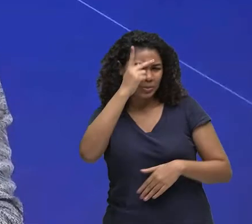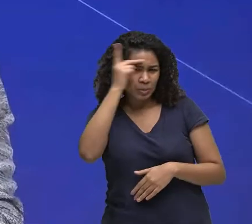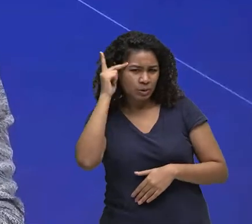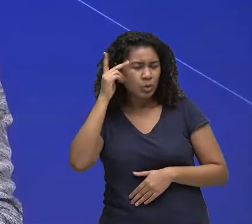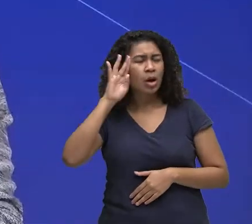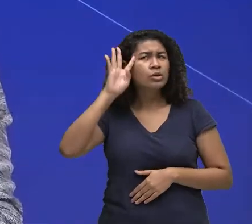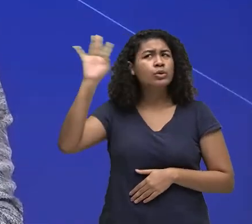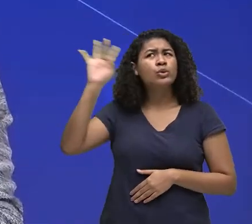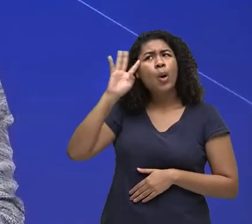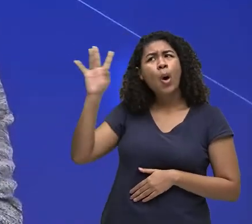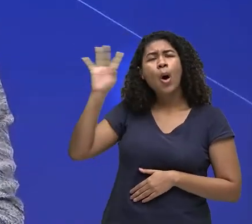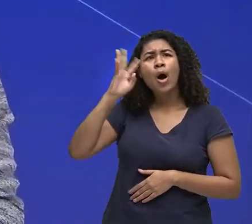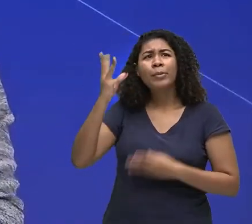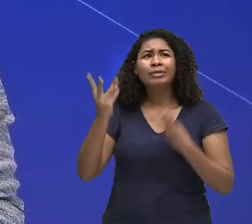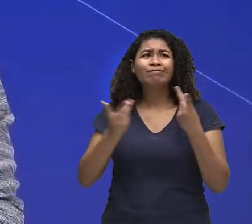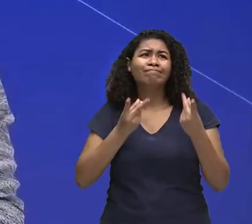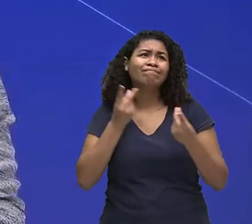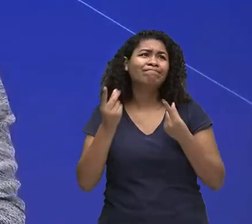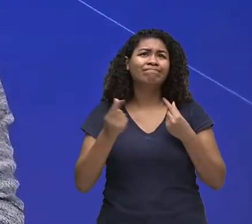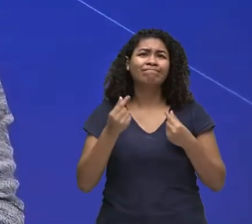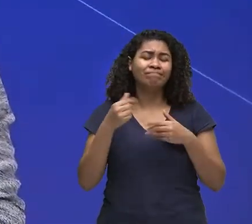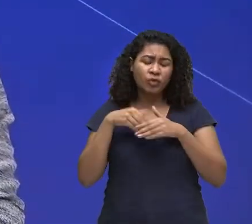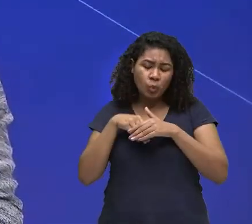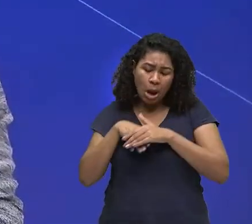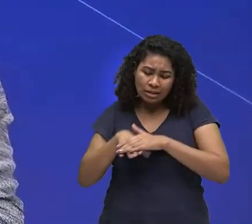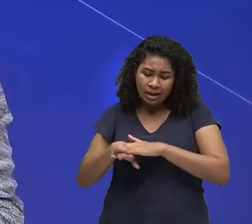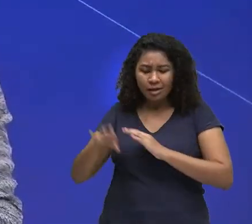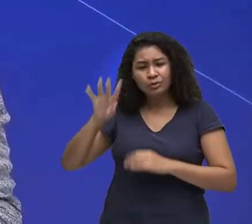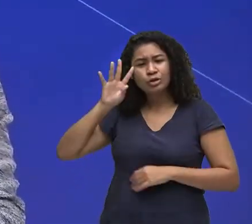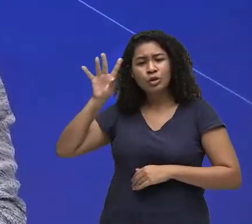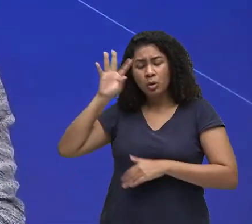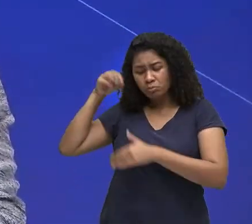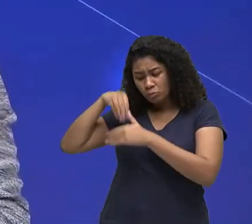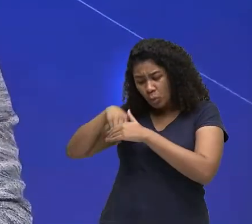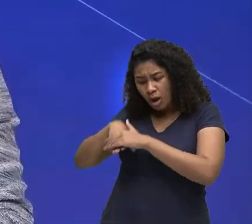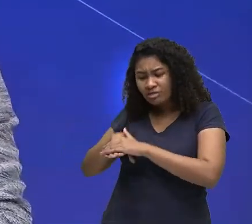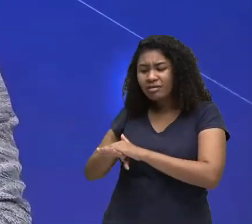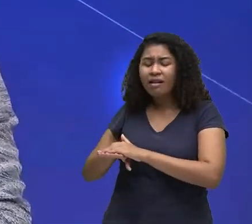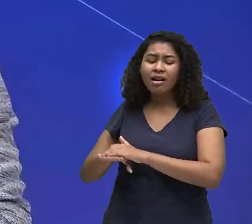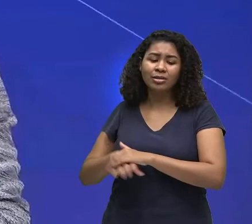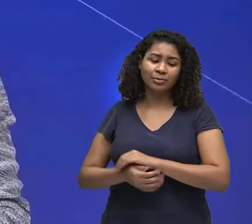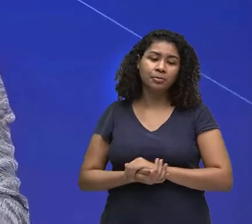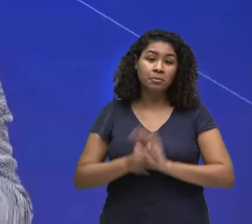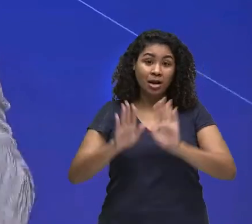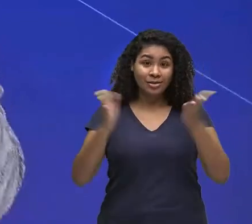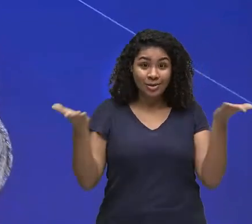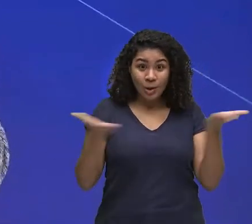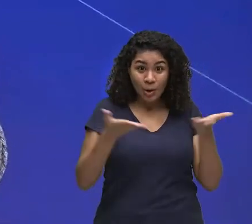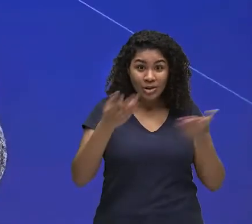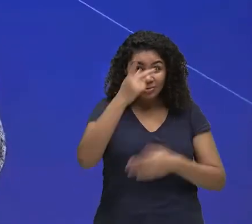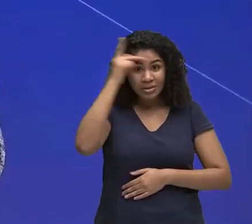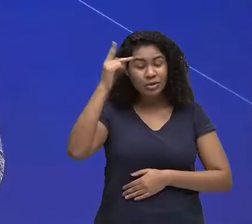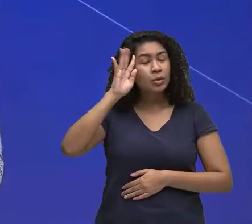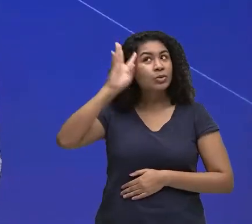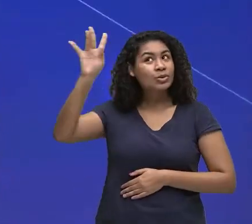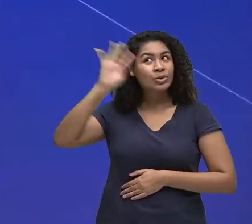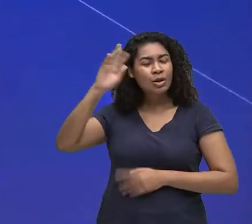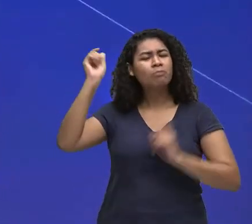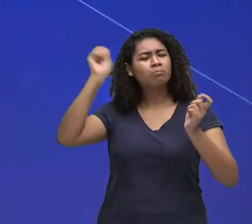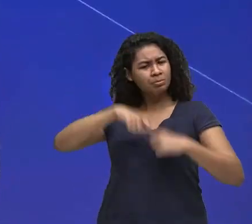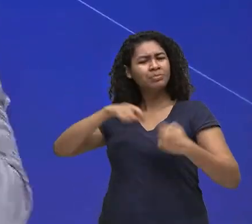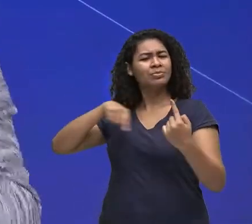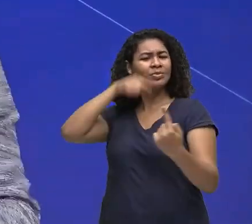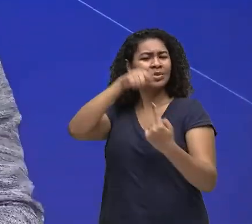que não podiam praticar na mesma modalidade ali, na mesma instância, e guardavam seus sonhos. Hoje não, hoje podem ser manifestos.